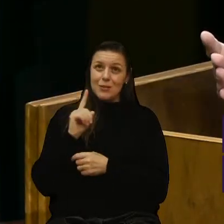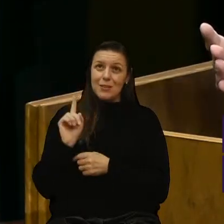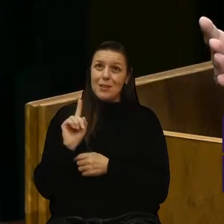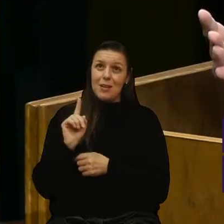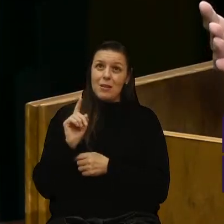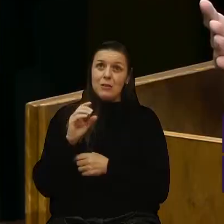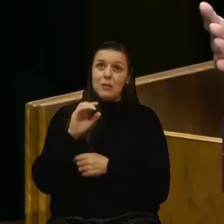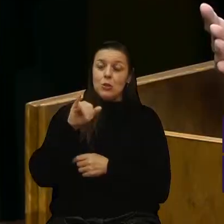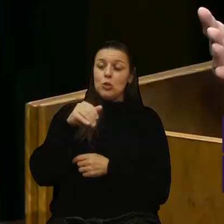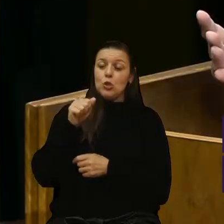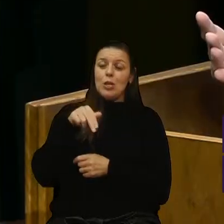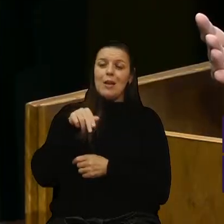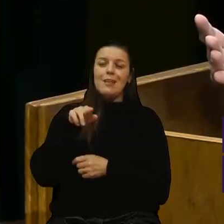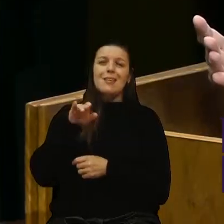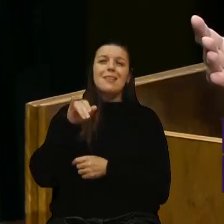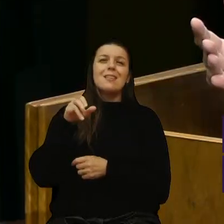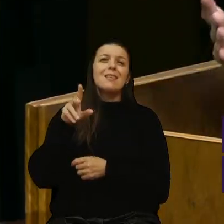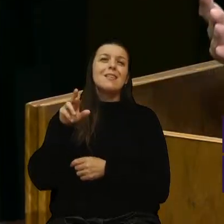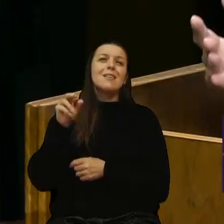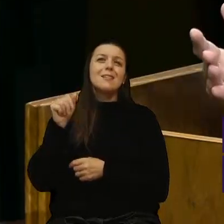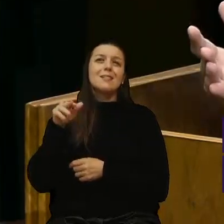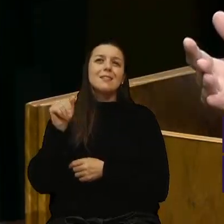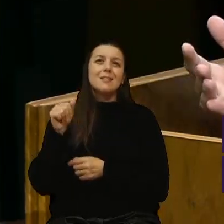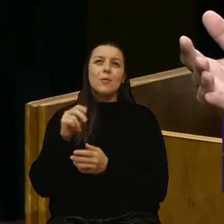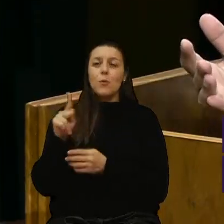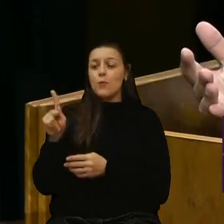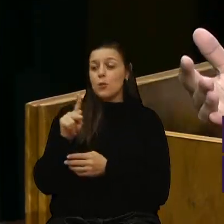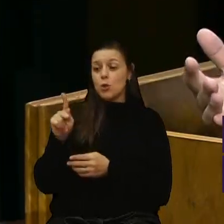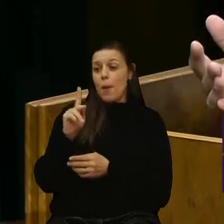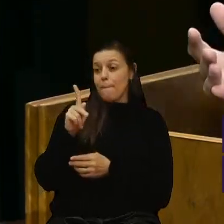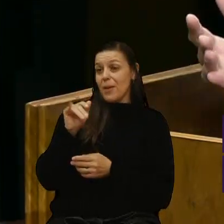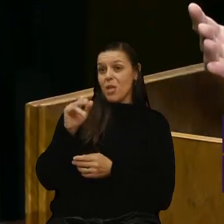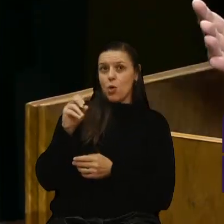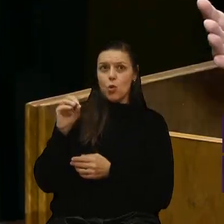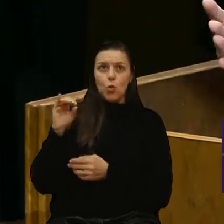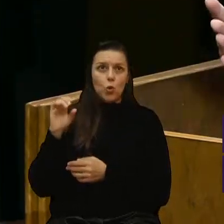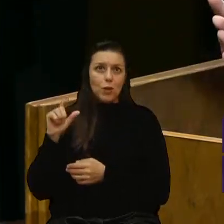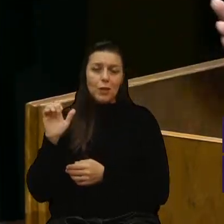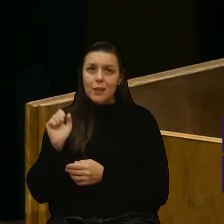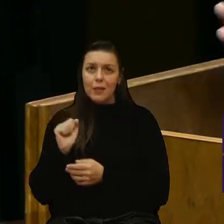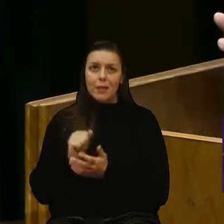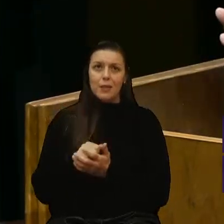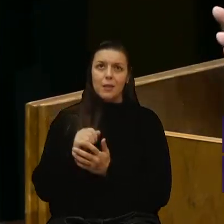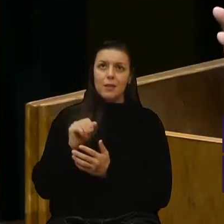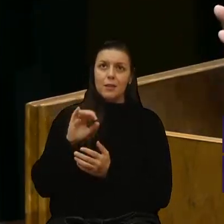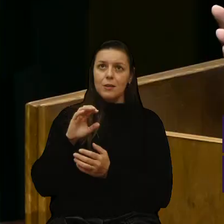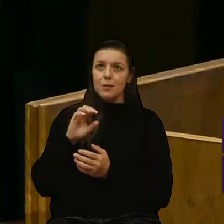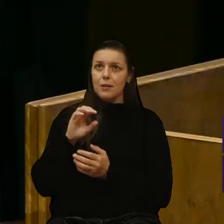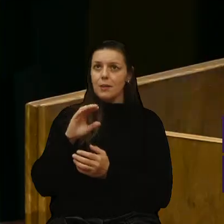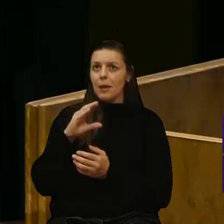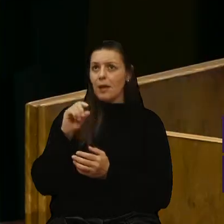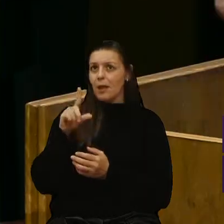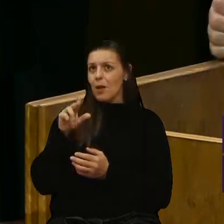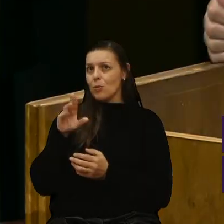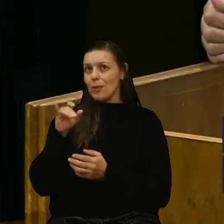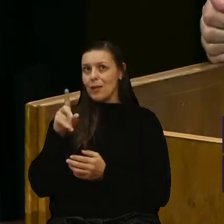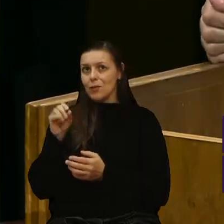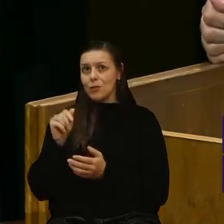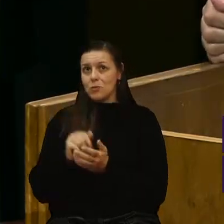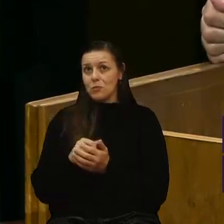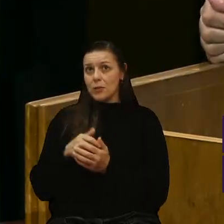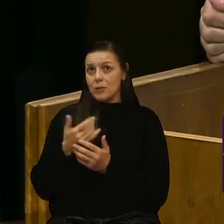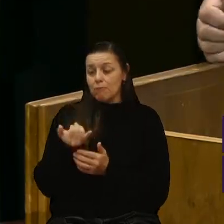Jaquirana, professor Luciano Piccoli, professora Cleudete. Nós não estamos falando de Jaquirana, em que pese todo